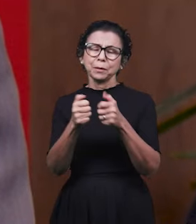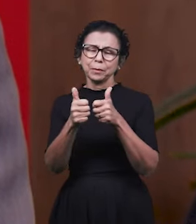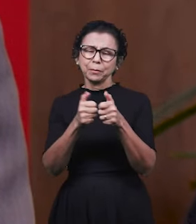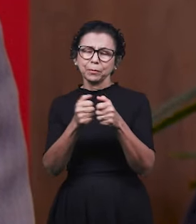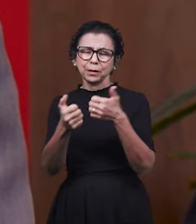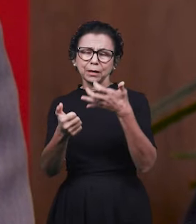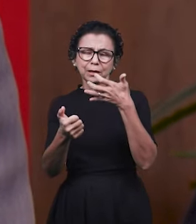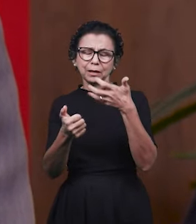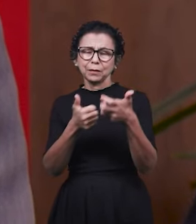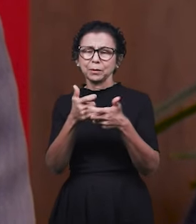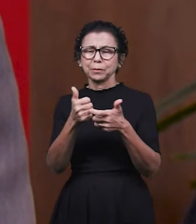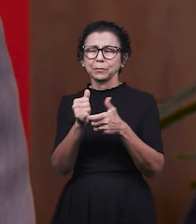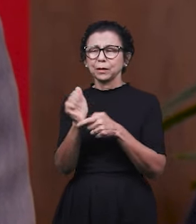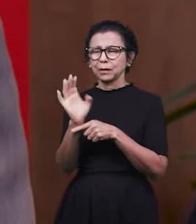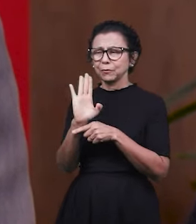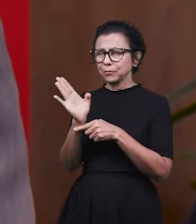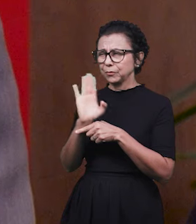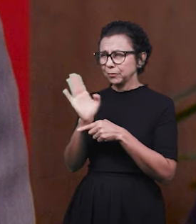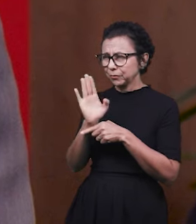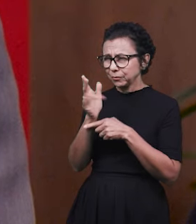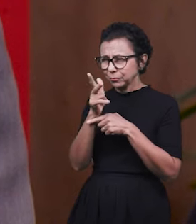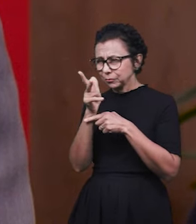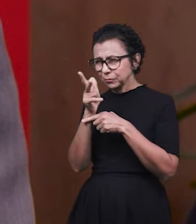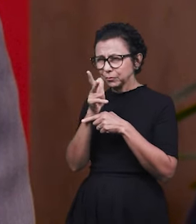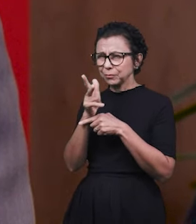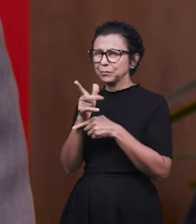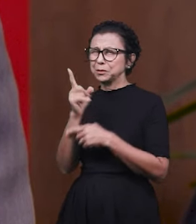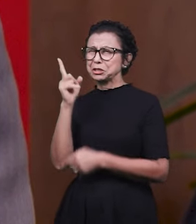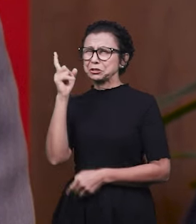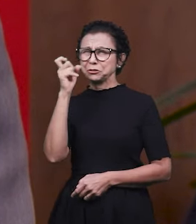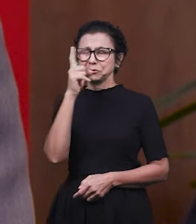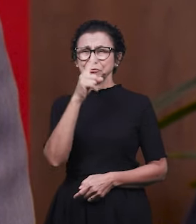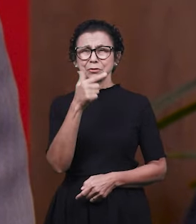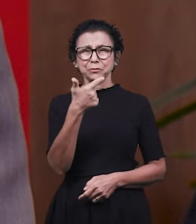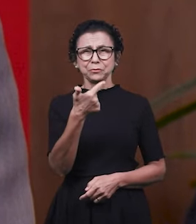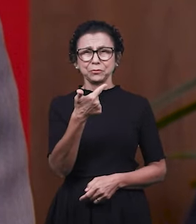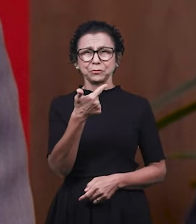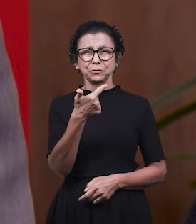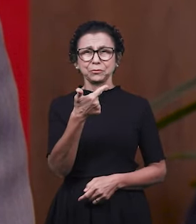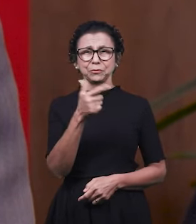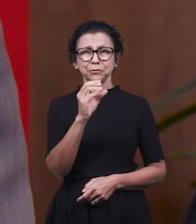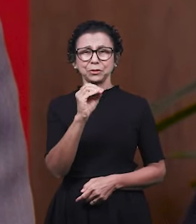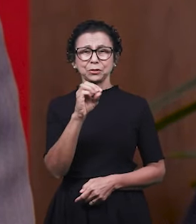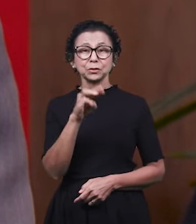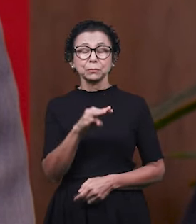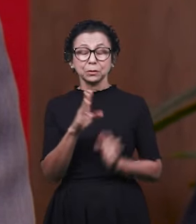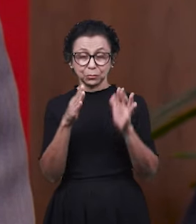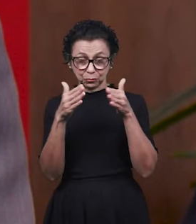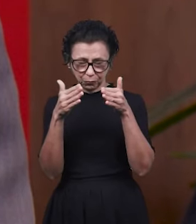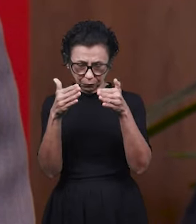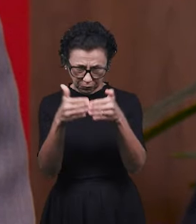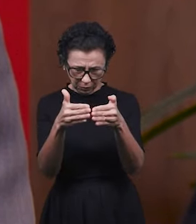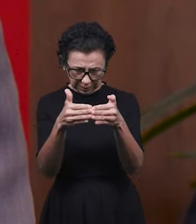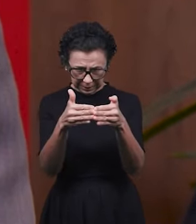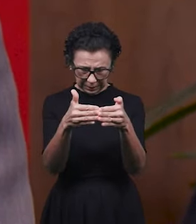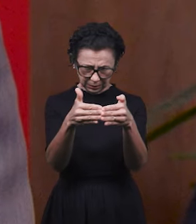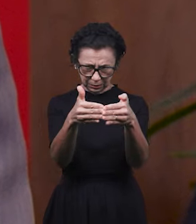faço vídeos, mas às vezes tenho dificuldade de ficar 20 minutos focado em um